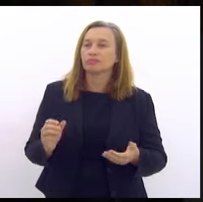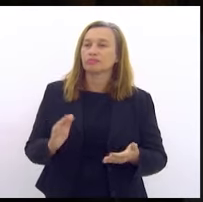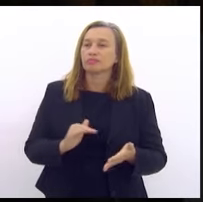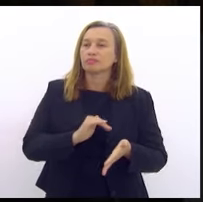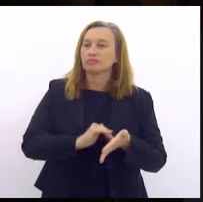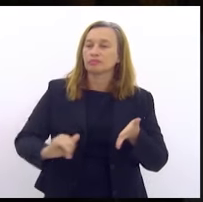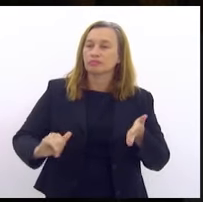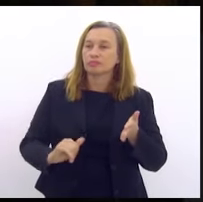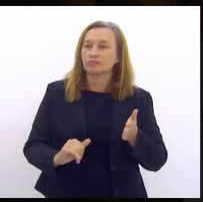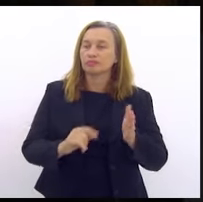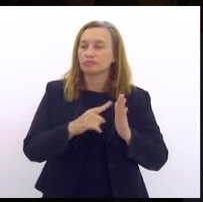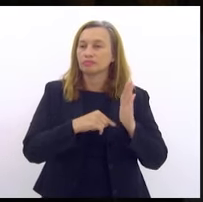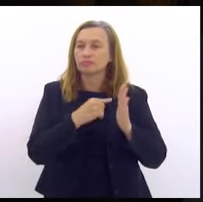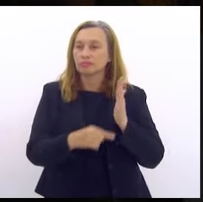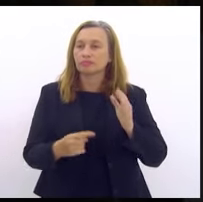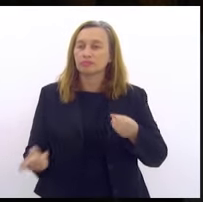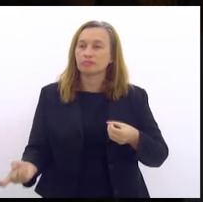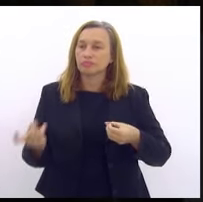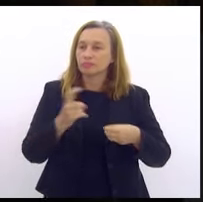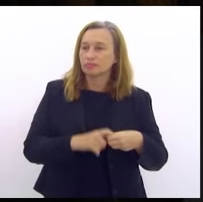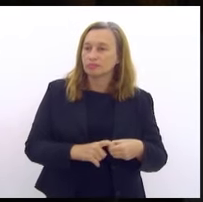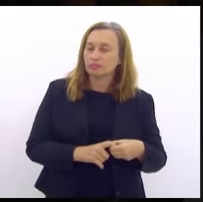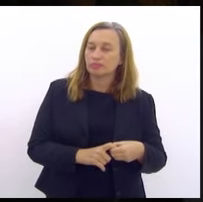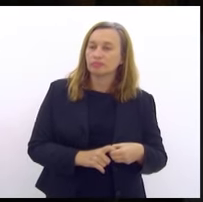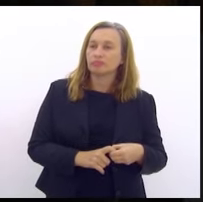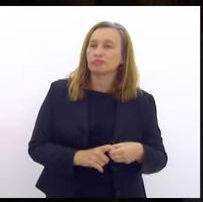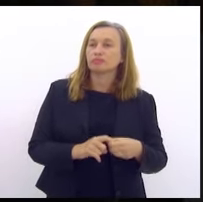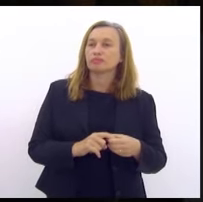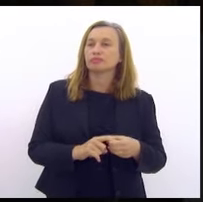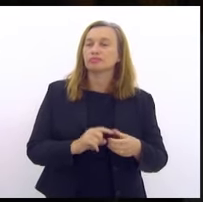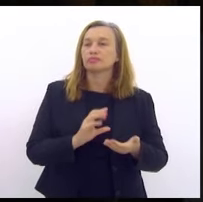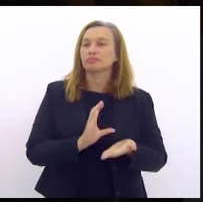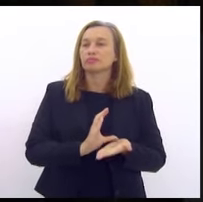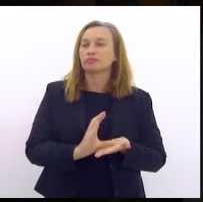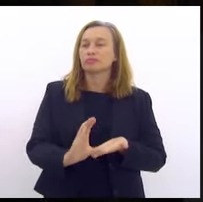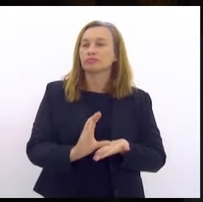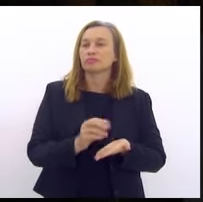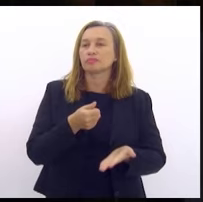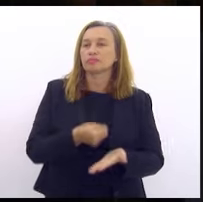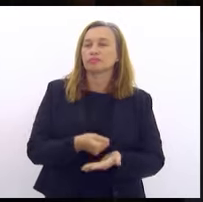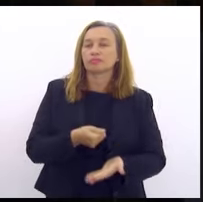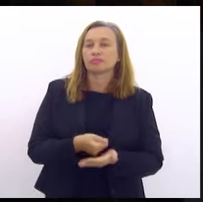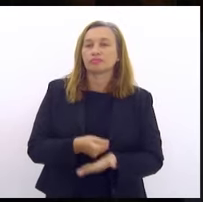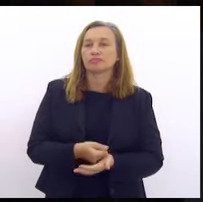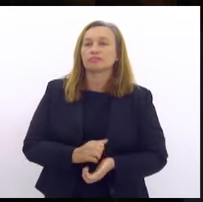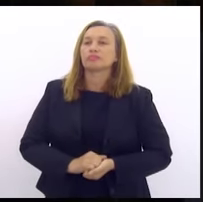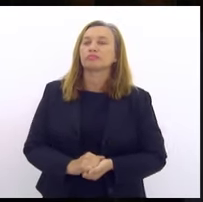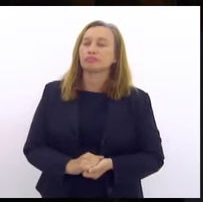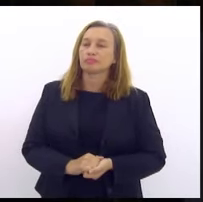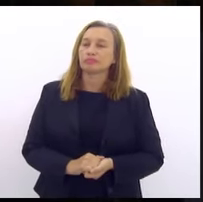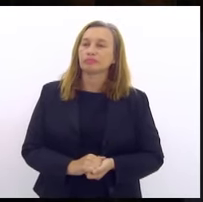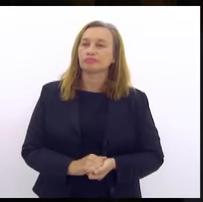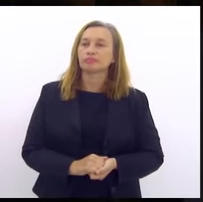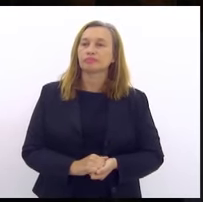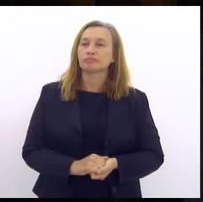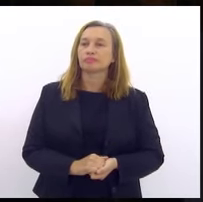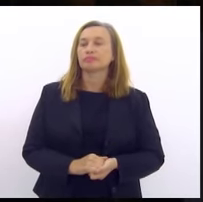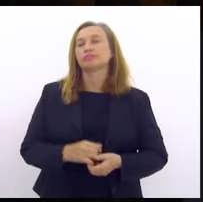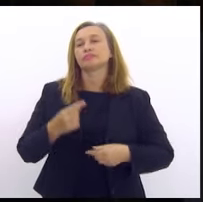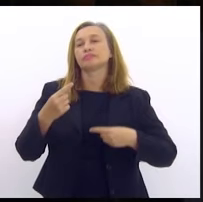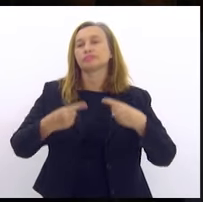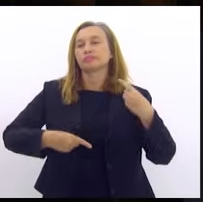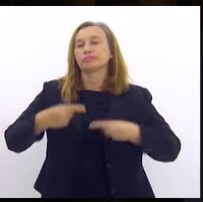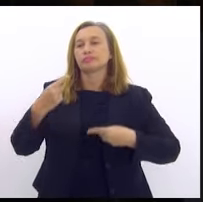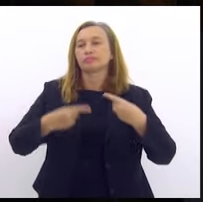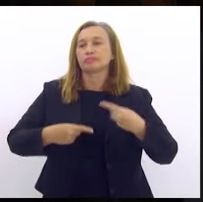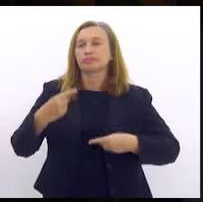veto para que a gente retome a vinculação orçamentária obrigatória da política de cofinanciamento da